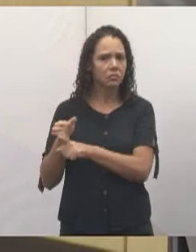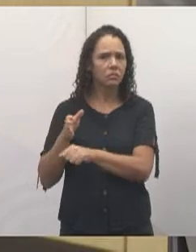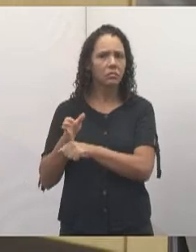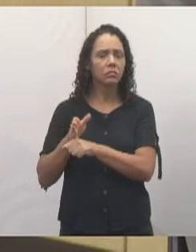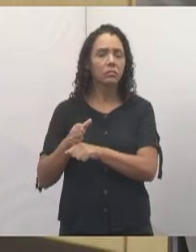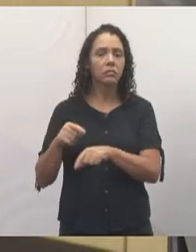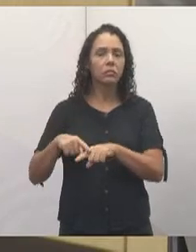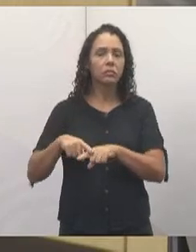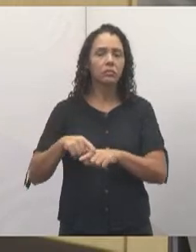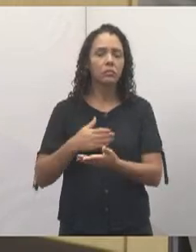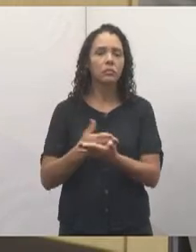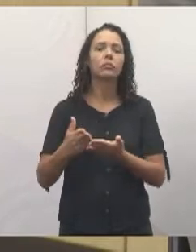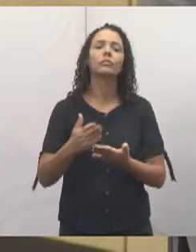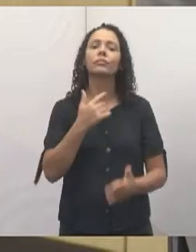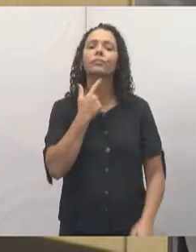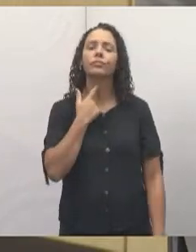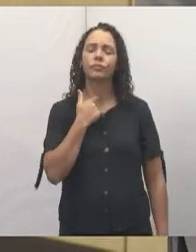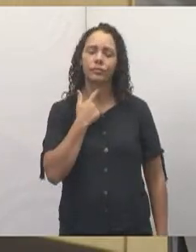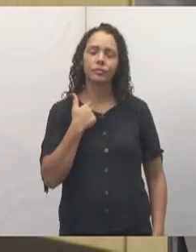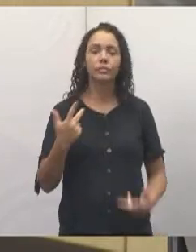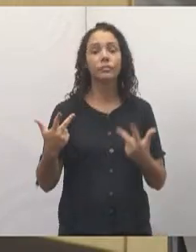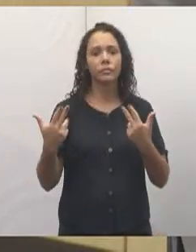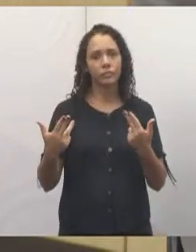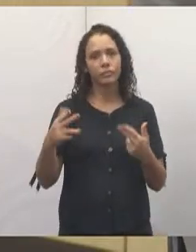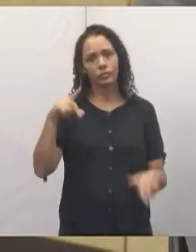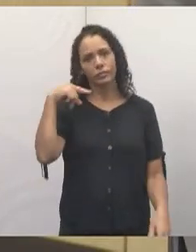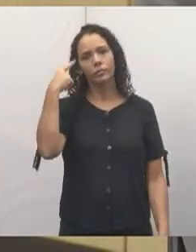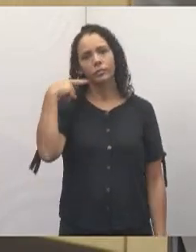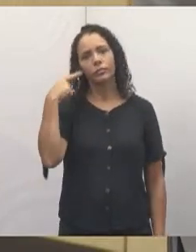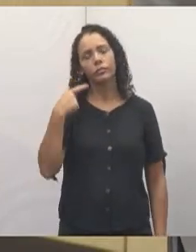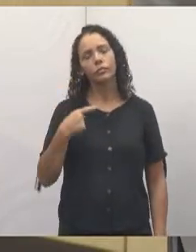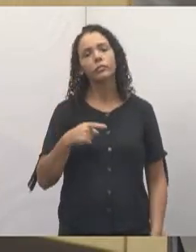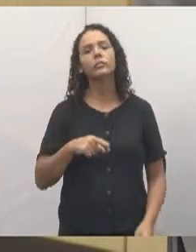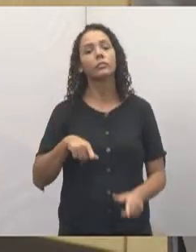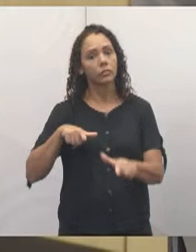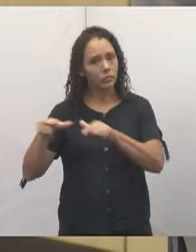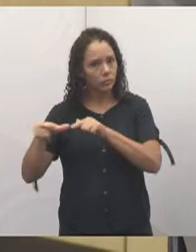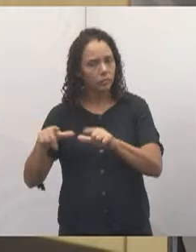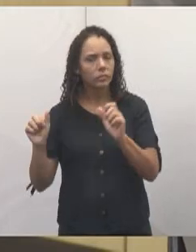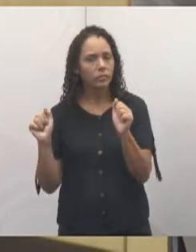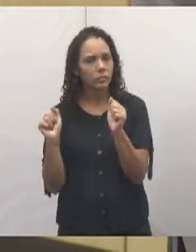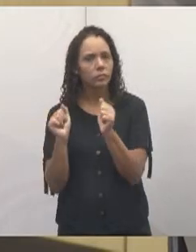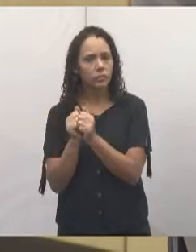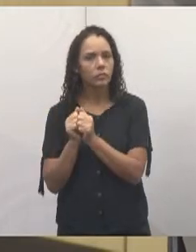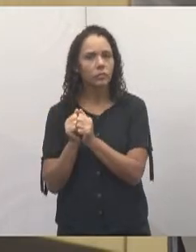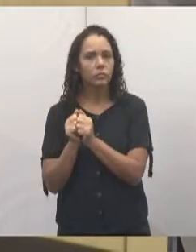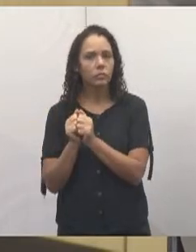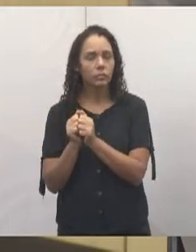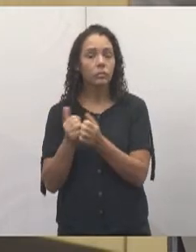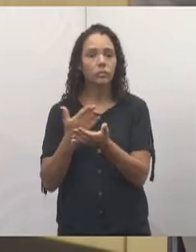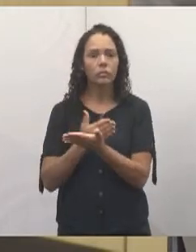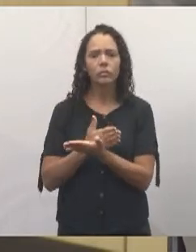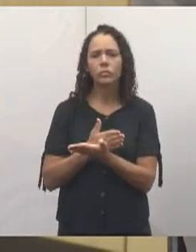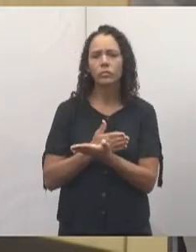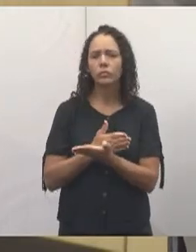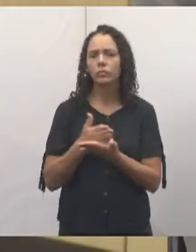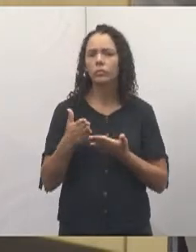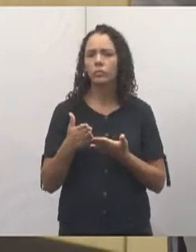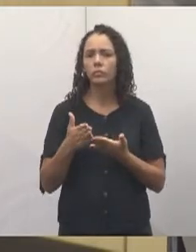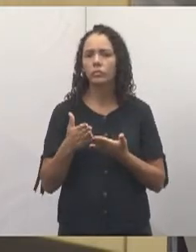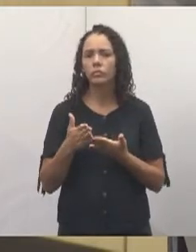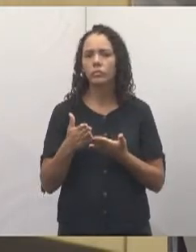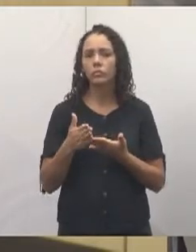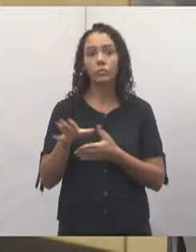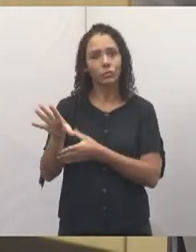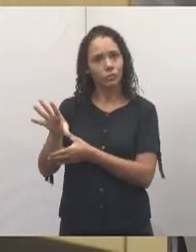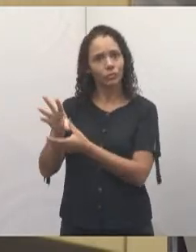essa vontade, né? Aí depois cheguei a trabalhar com ele. Né? No começo eu ainda fazia